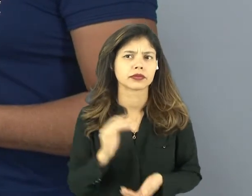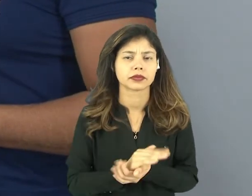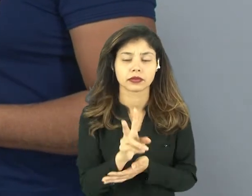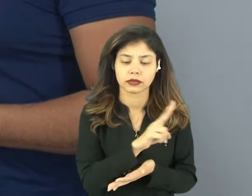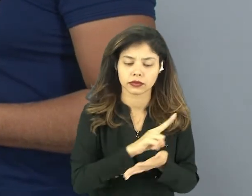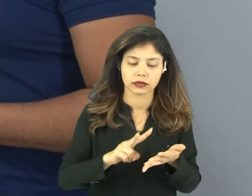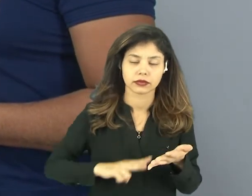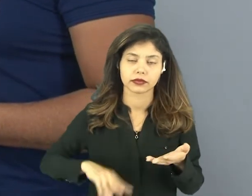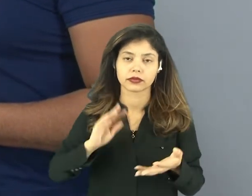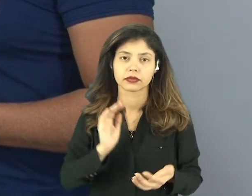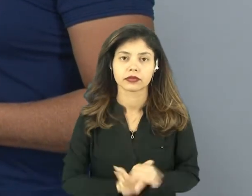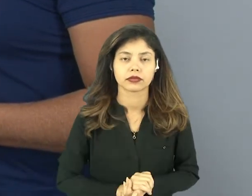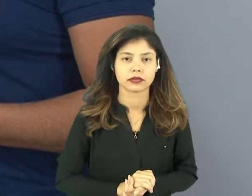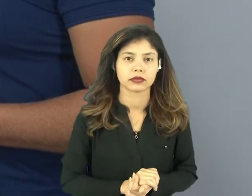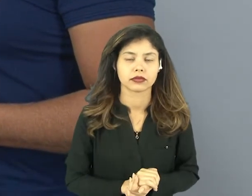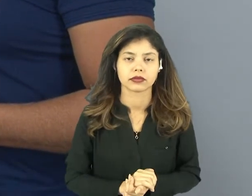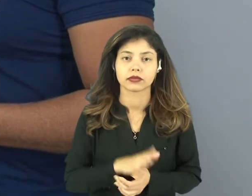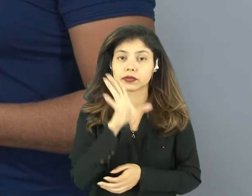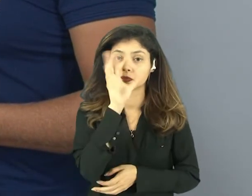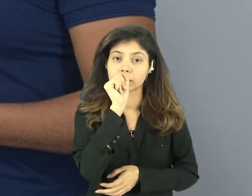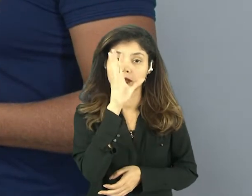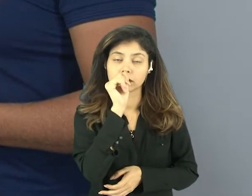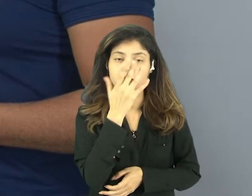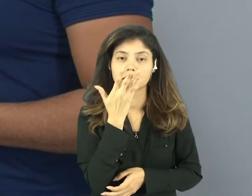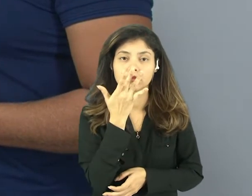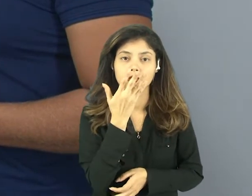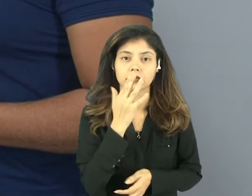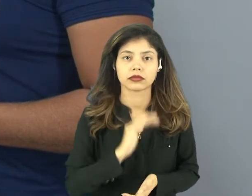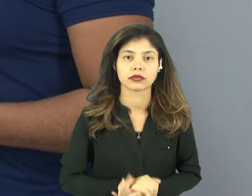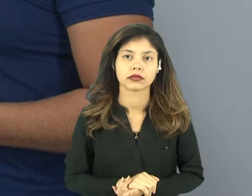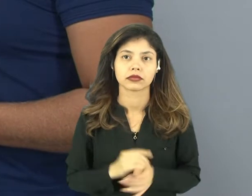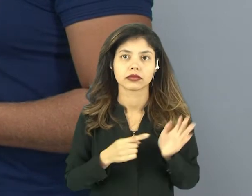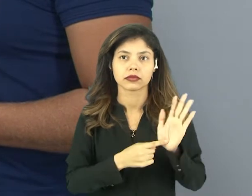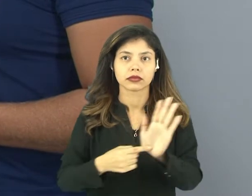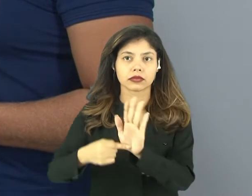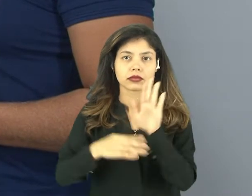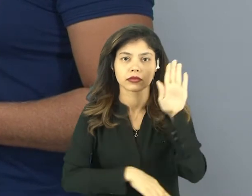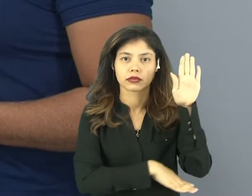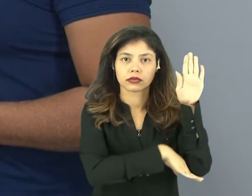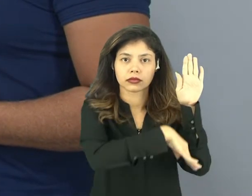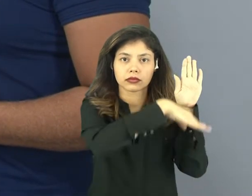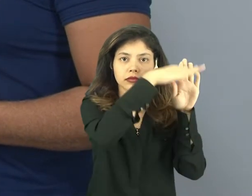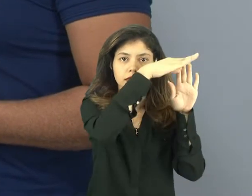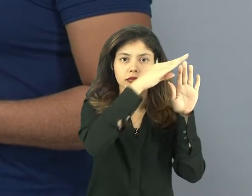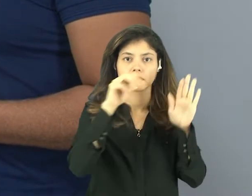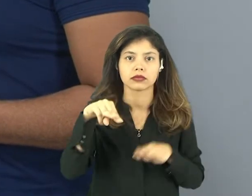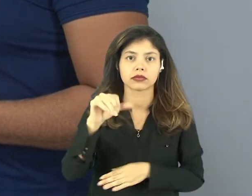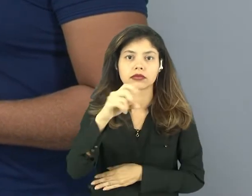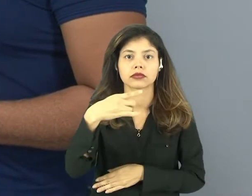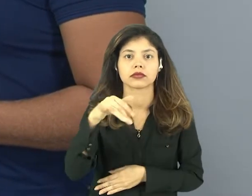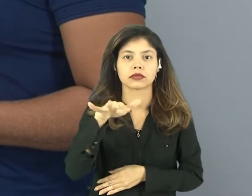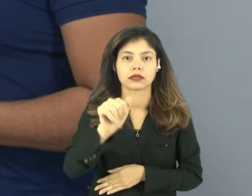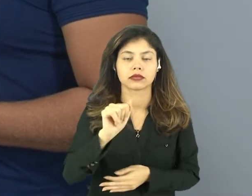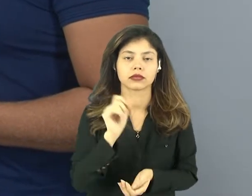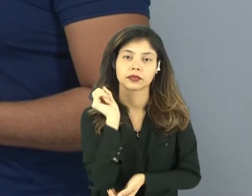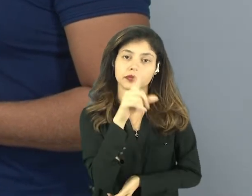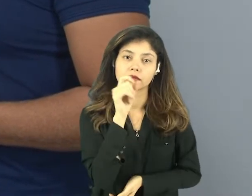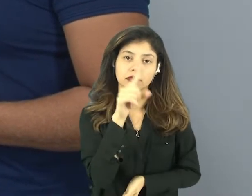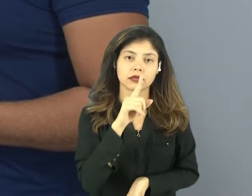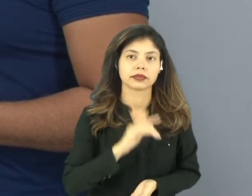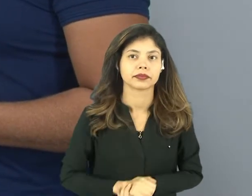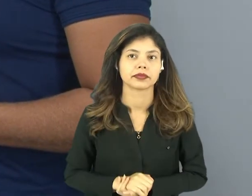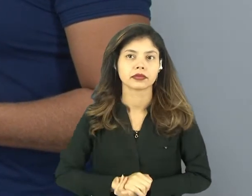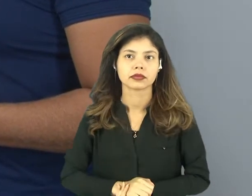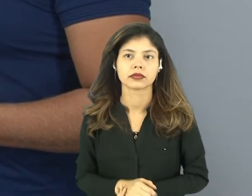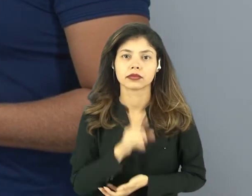na legenda. O laranja, a cor laranja, representa a temperatura máxima. E azul, a cor